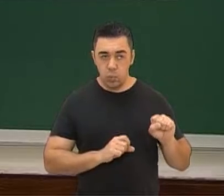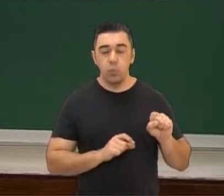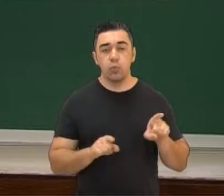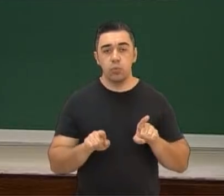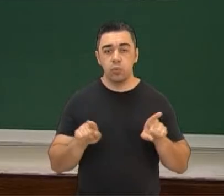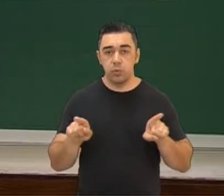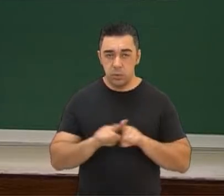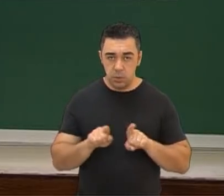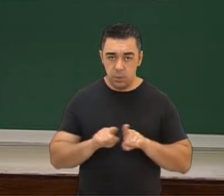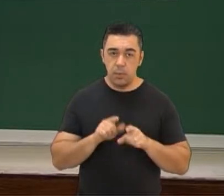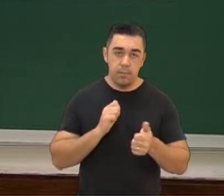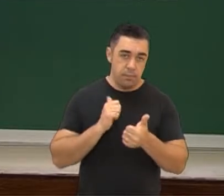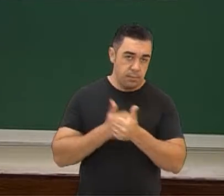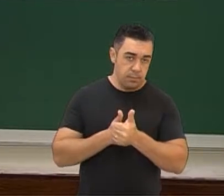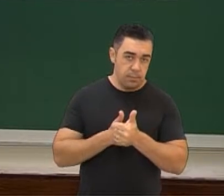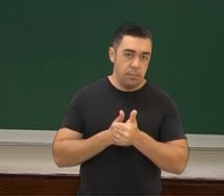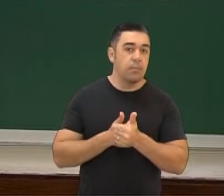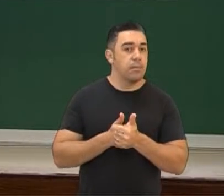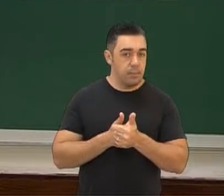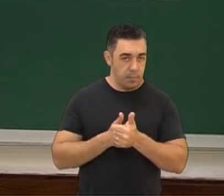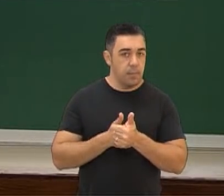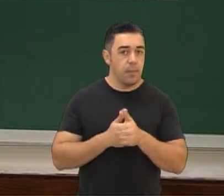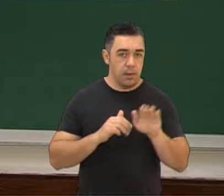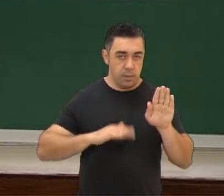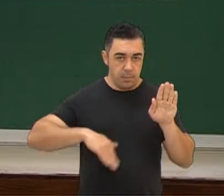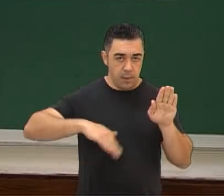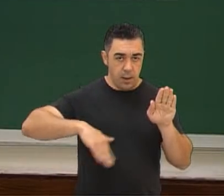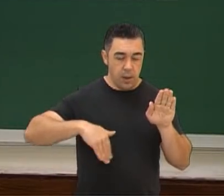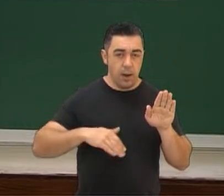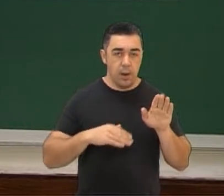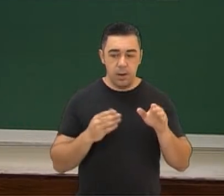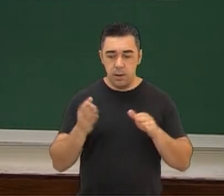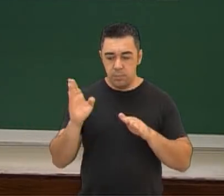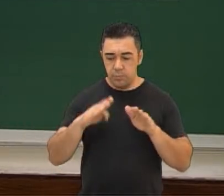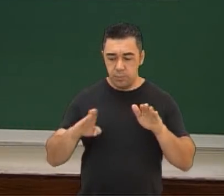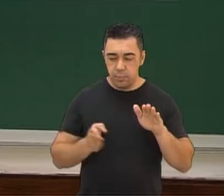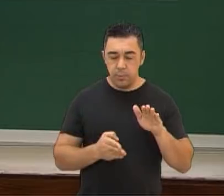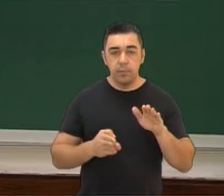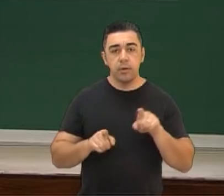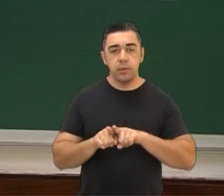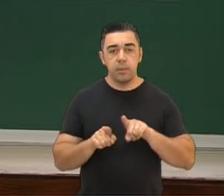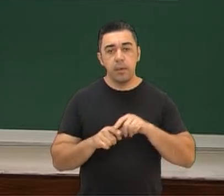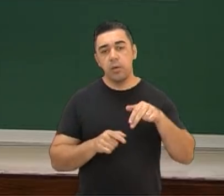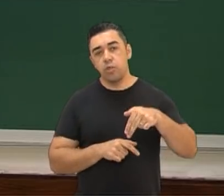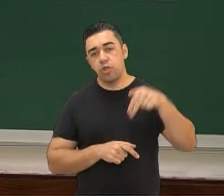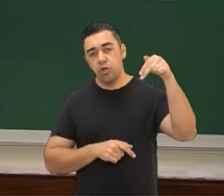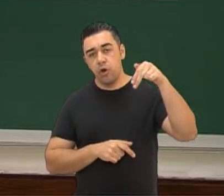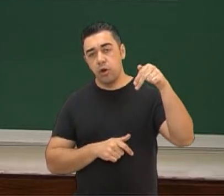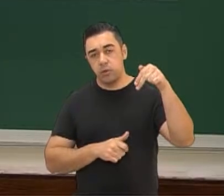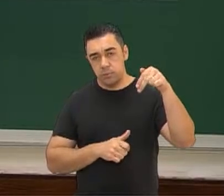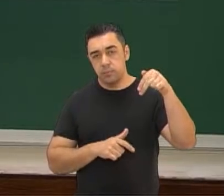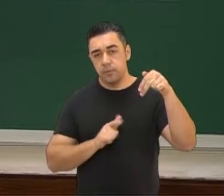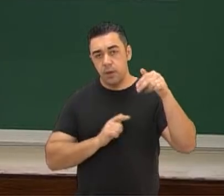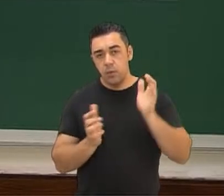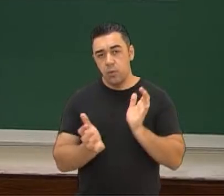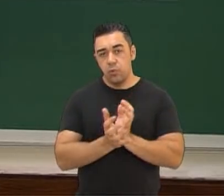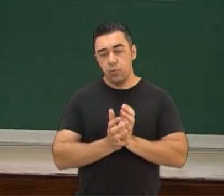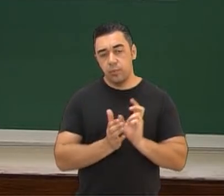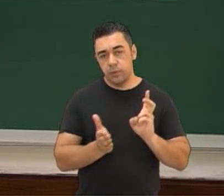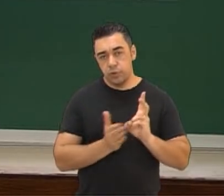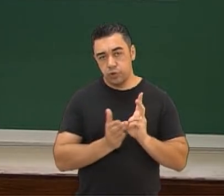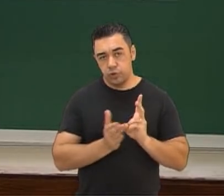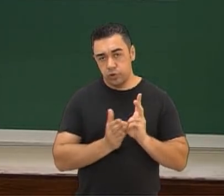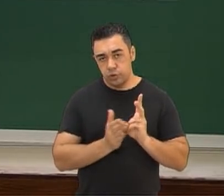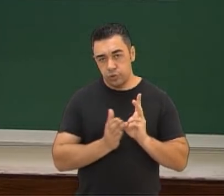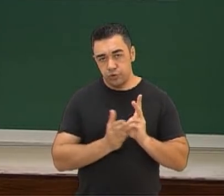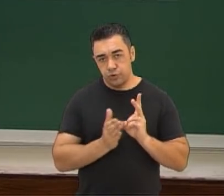também vamos ter aqui, numa porção do litoral e mais ao norte ali, a presença de grupos indígenas